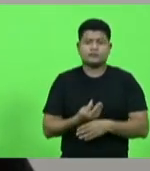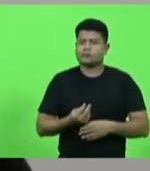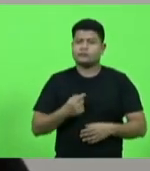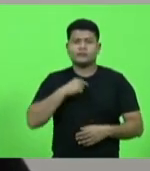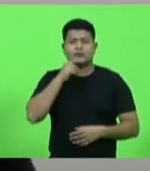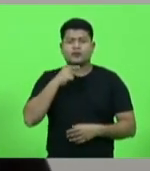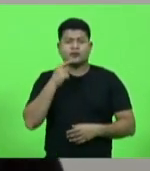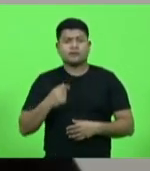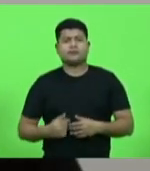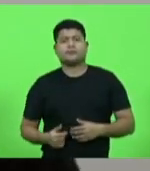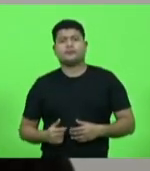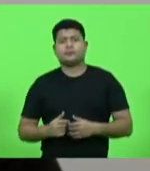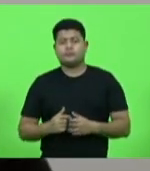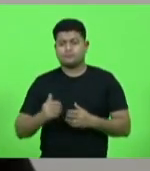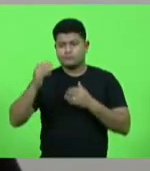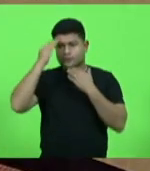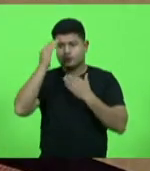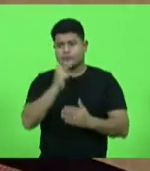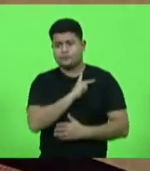presidente. Obrigado.